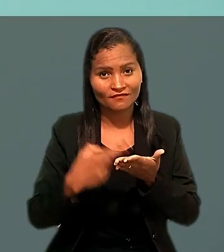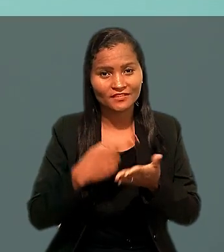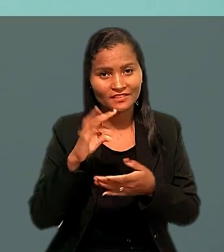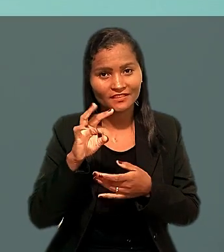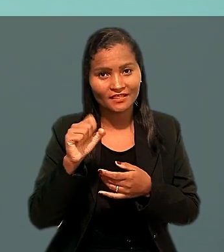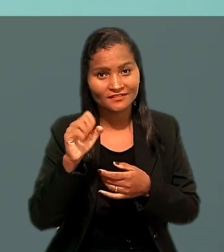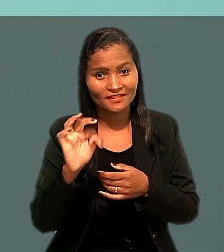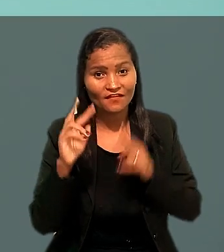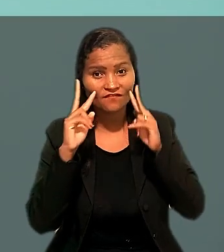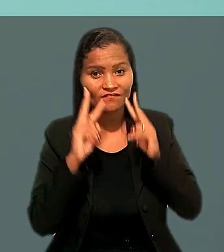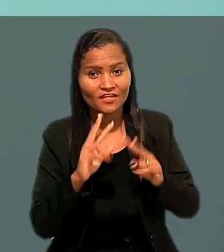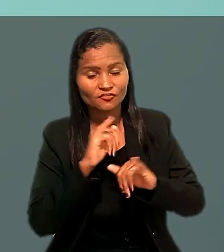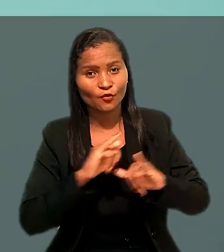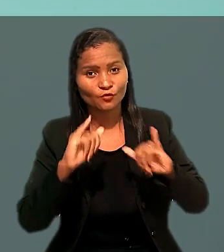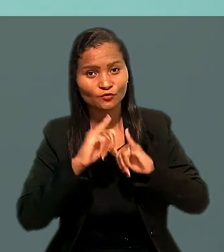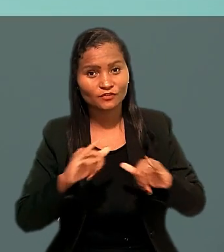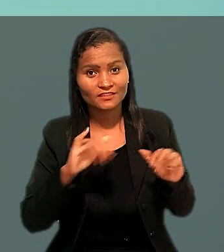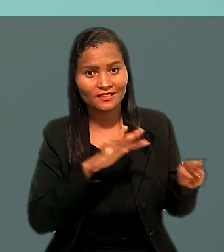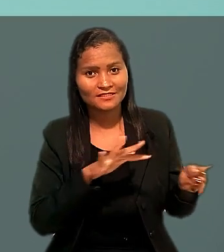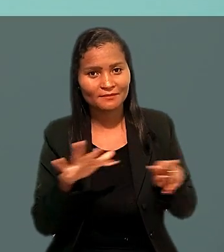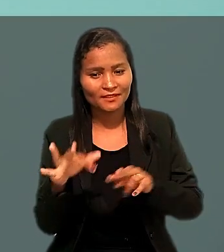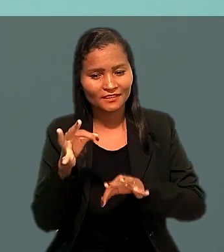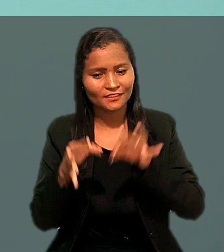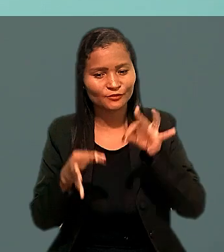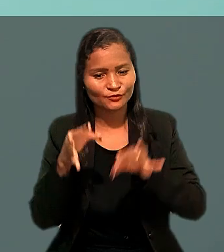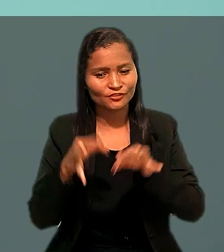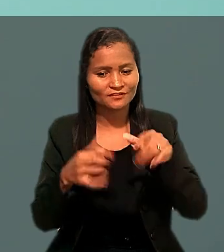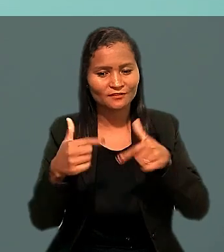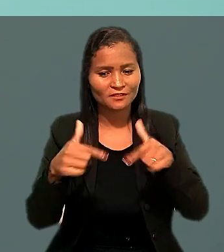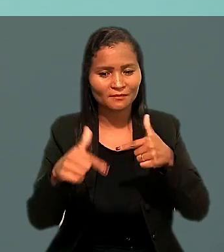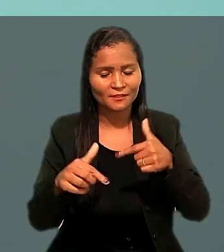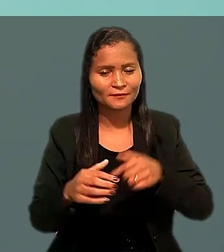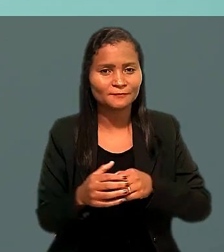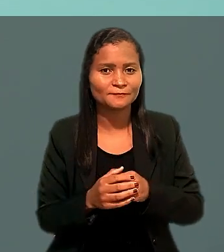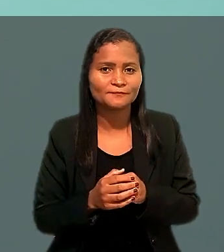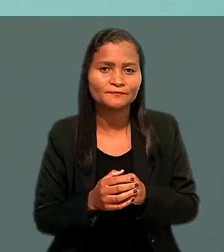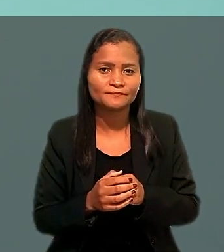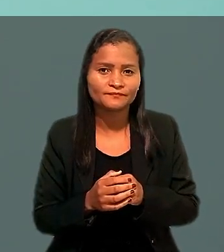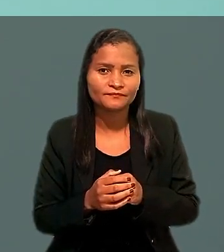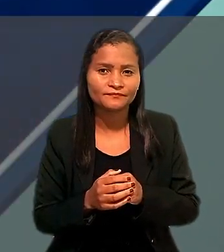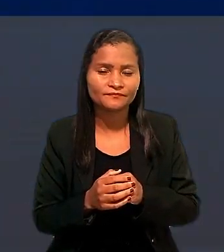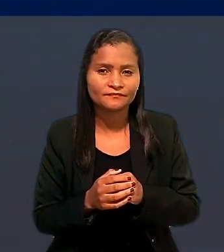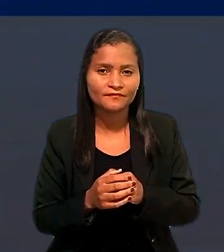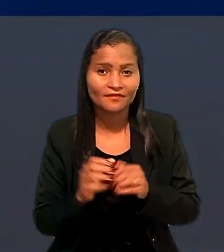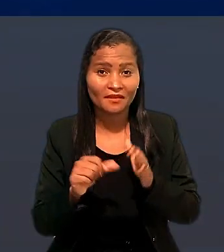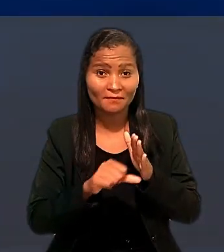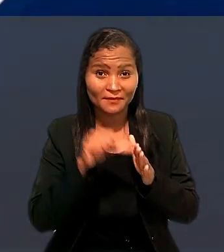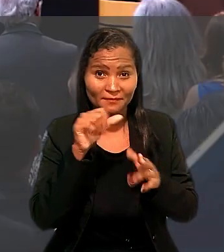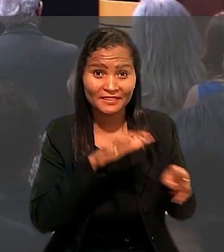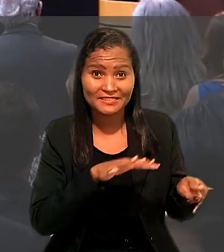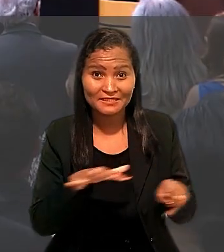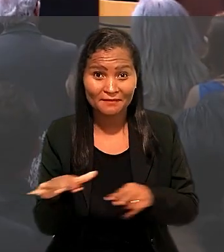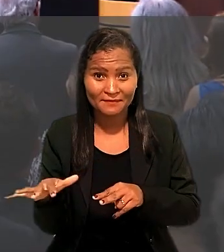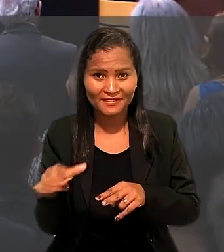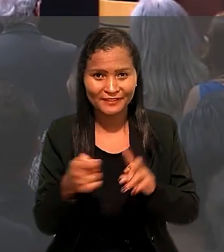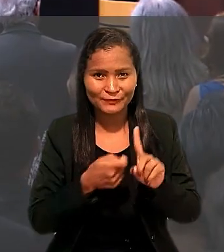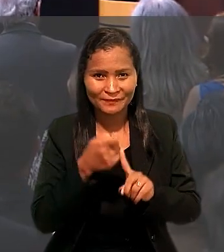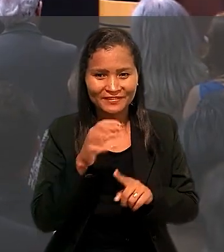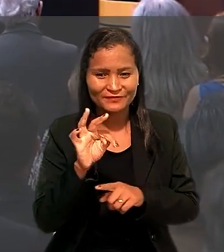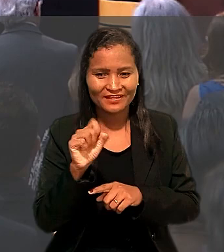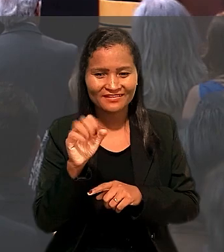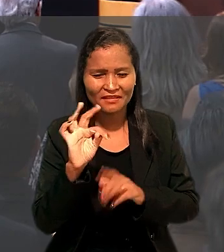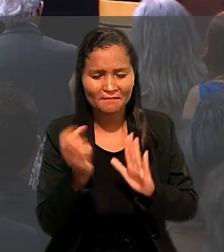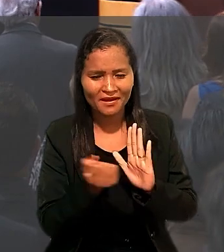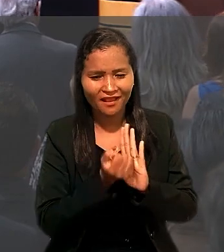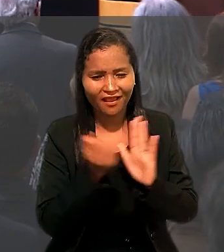Estamos de volta com a revista TST. Veja outras notícias da semana na Justiça do Trabalho. A primeira semana do mês